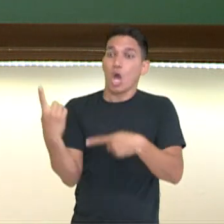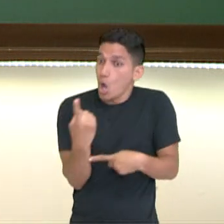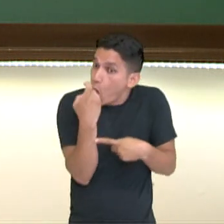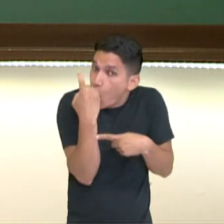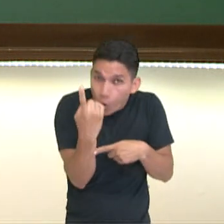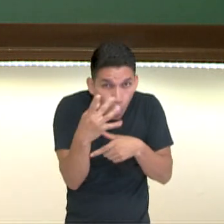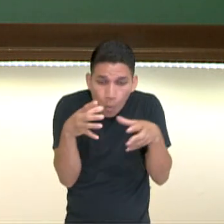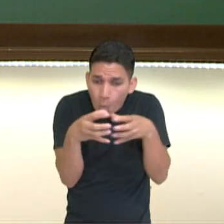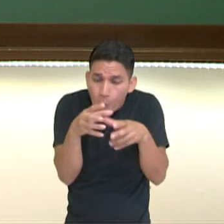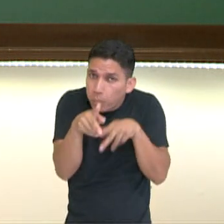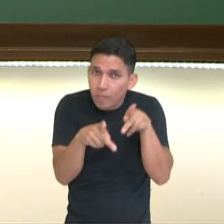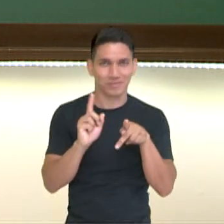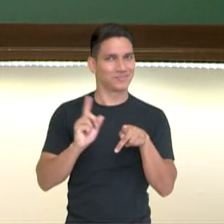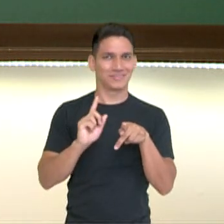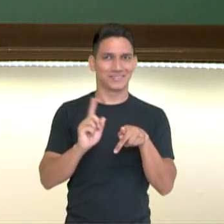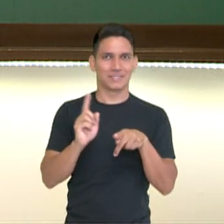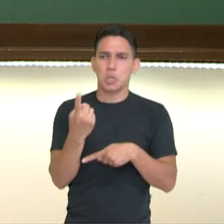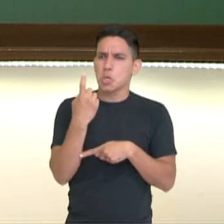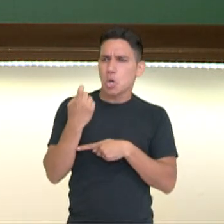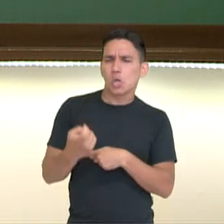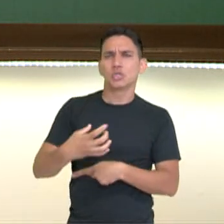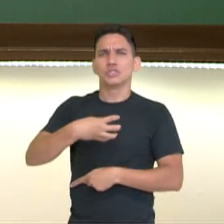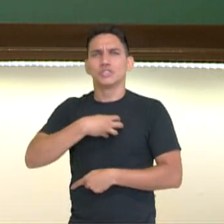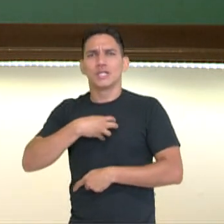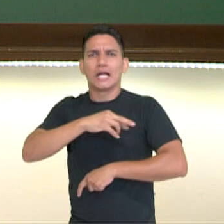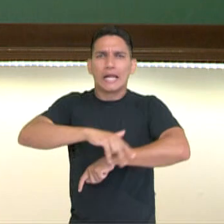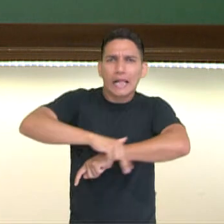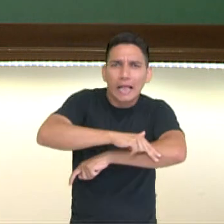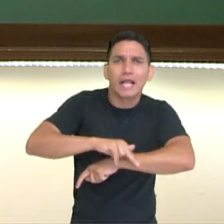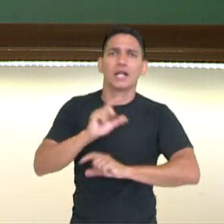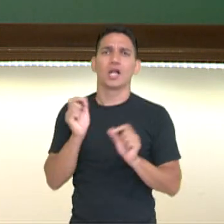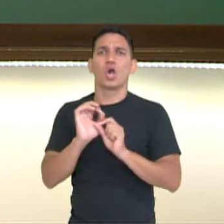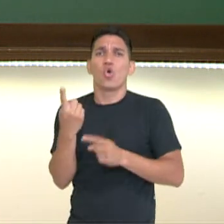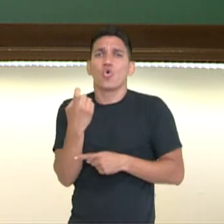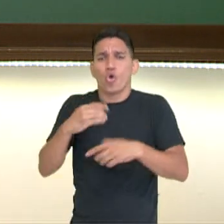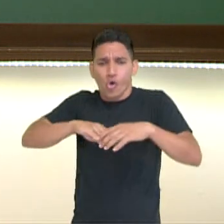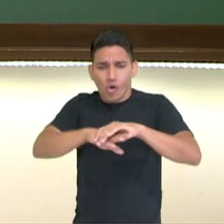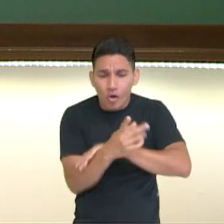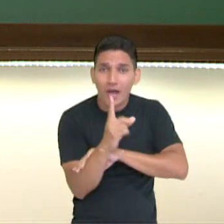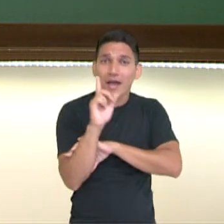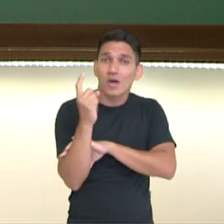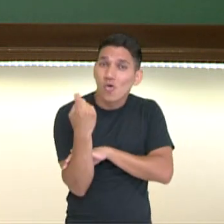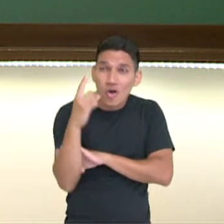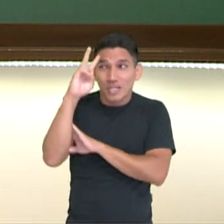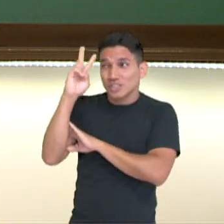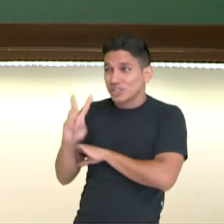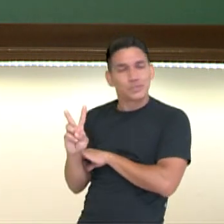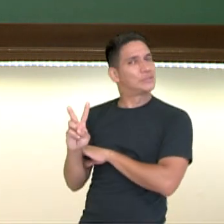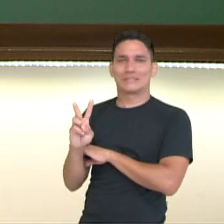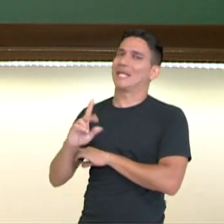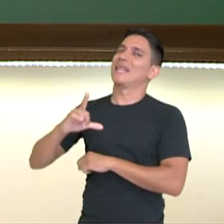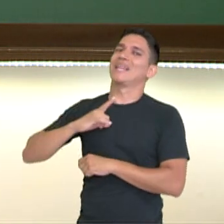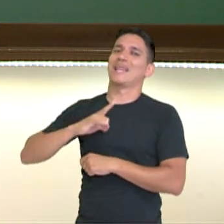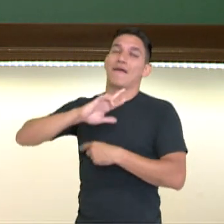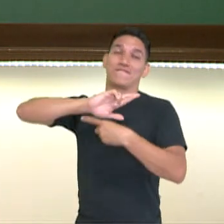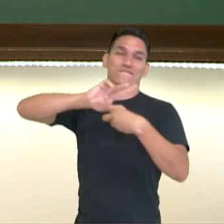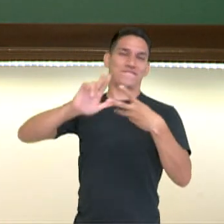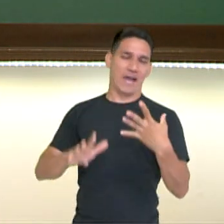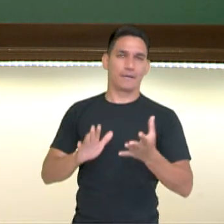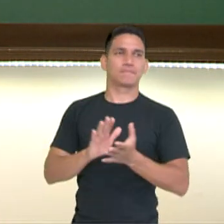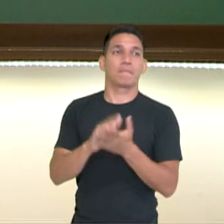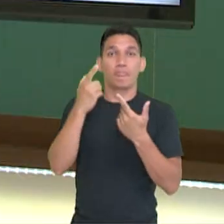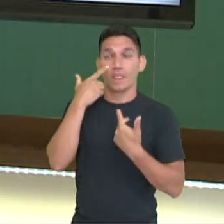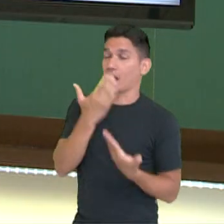única etnia, não falamos de um único costume, de uma única história. Não.